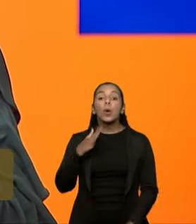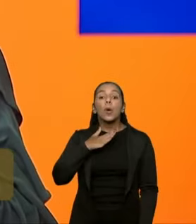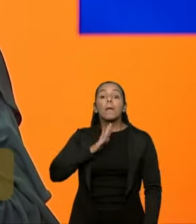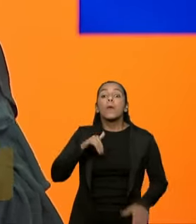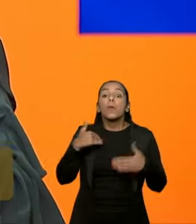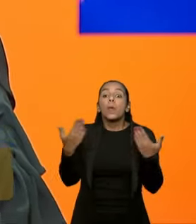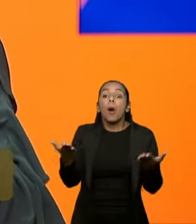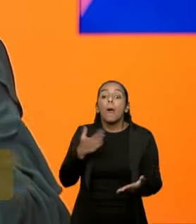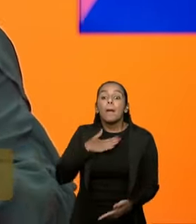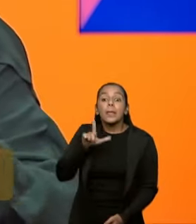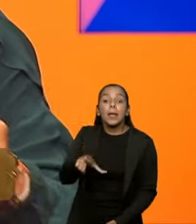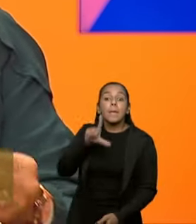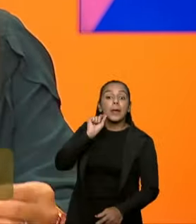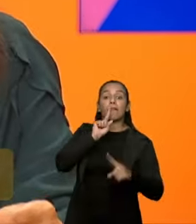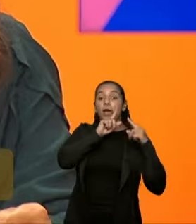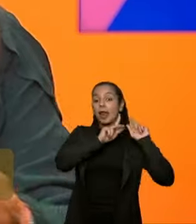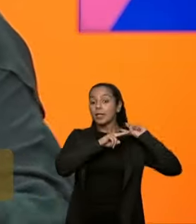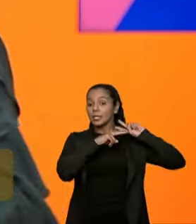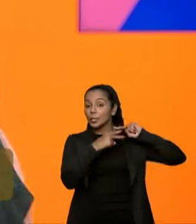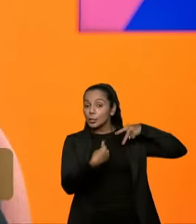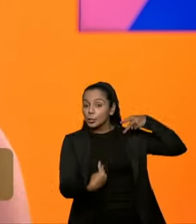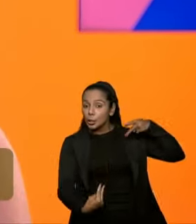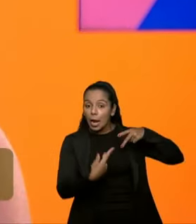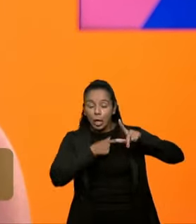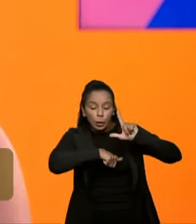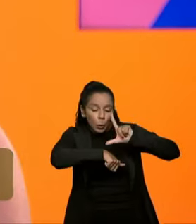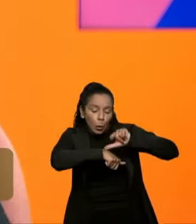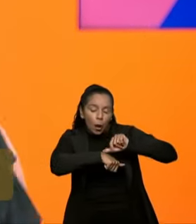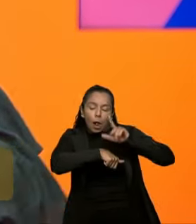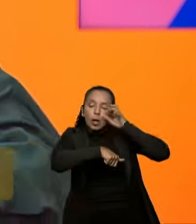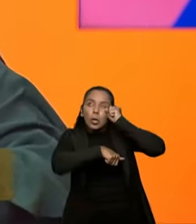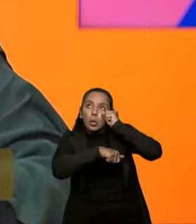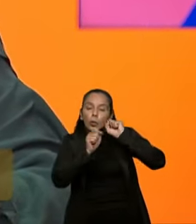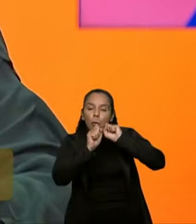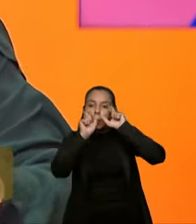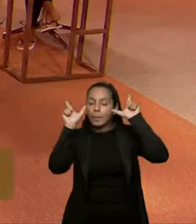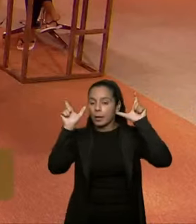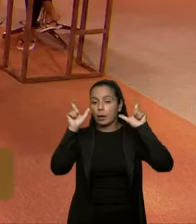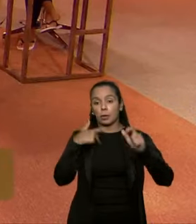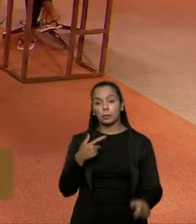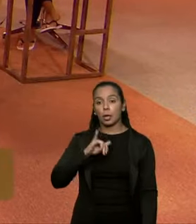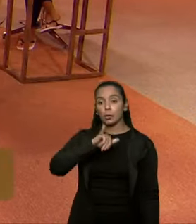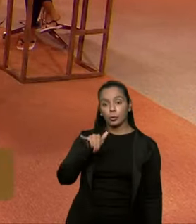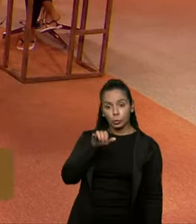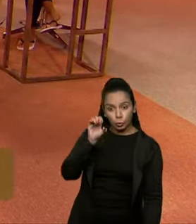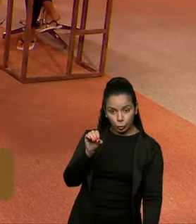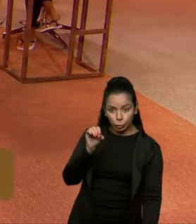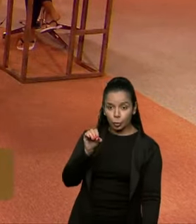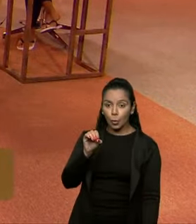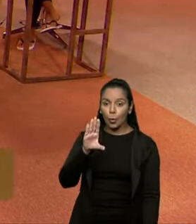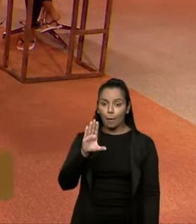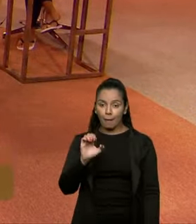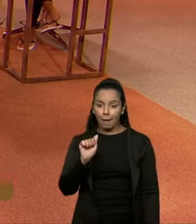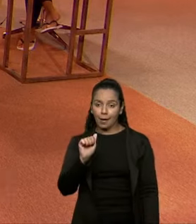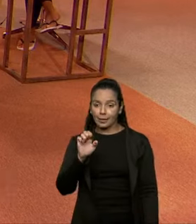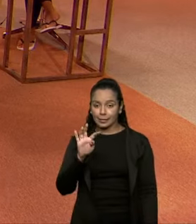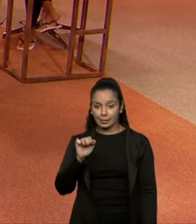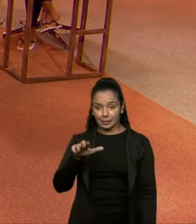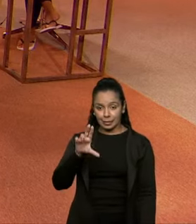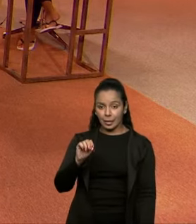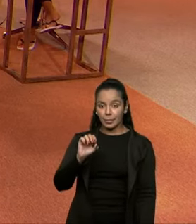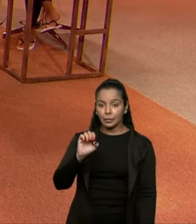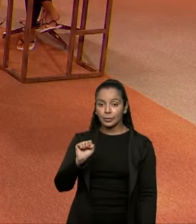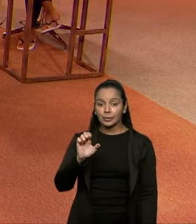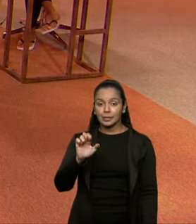preferência genética do horário de dormir e de acordar? O próprio Jô, né? O Caetano Veloso. Serginho Gross,